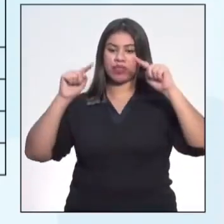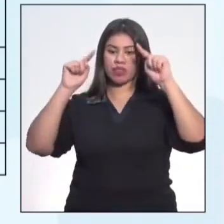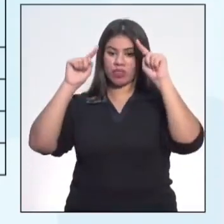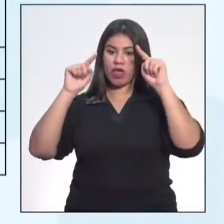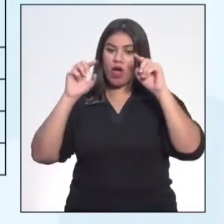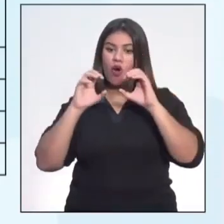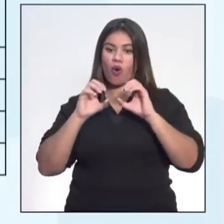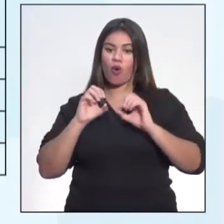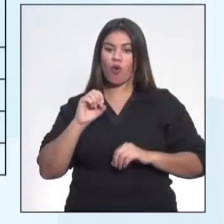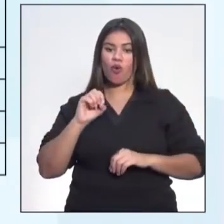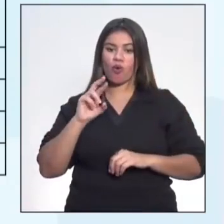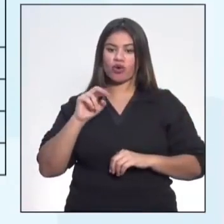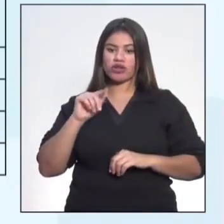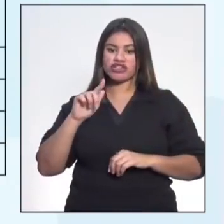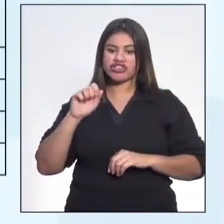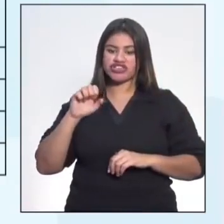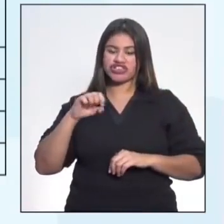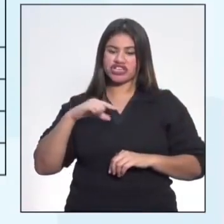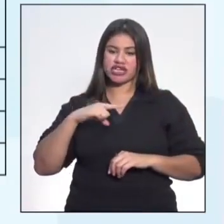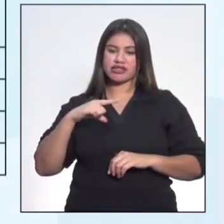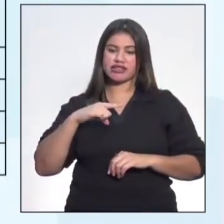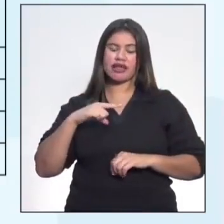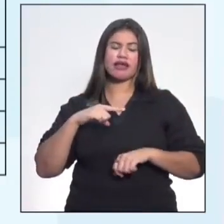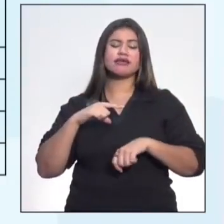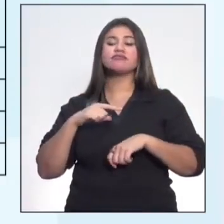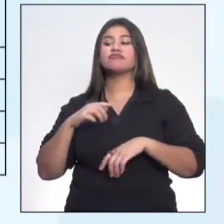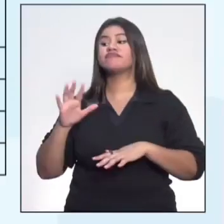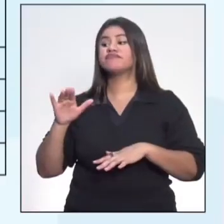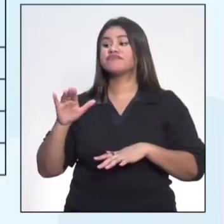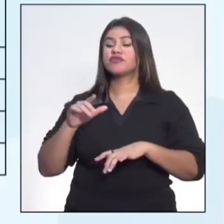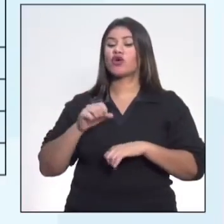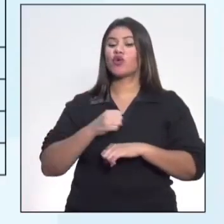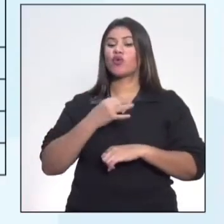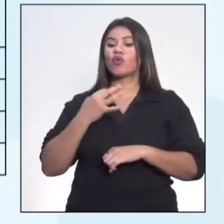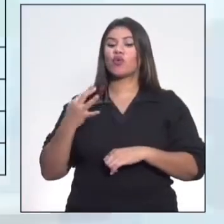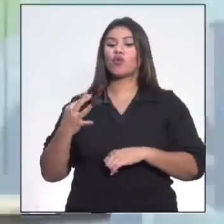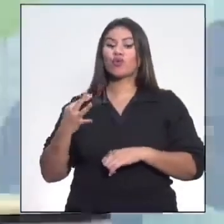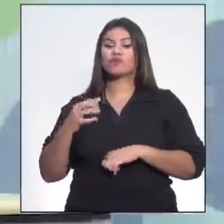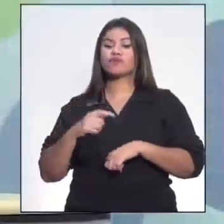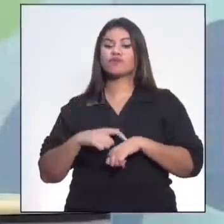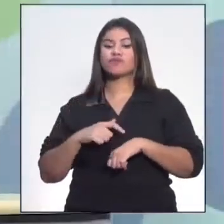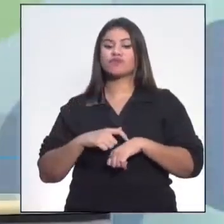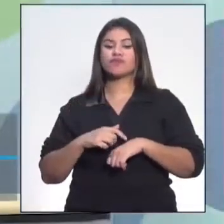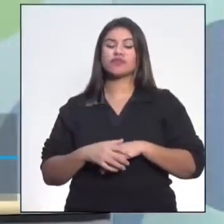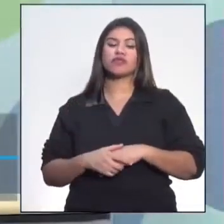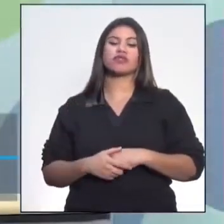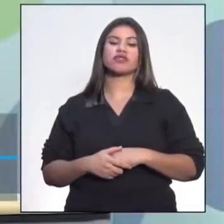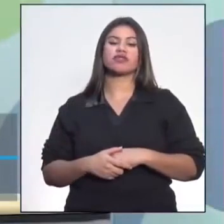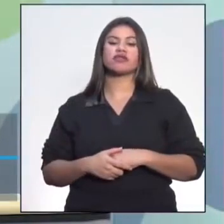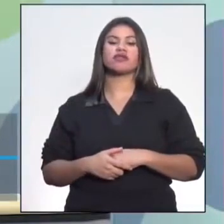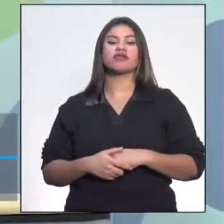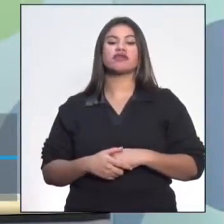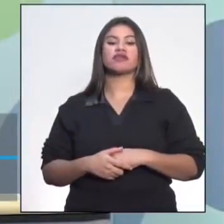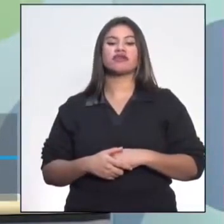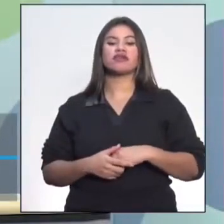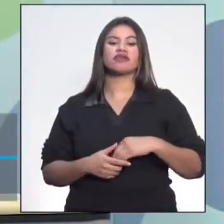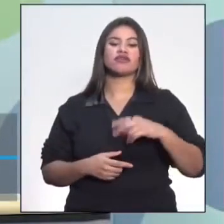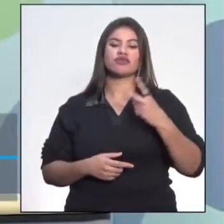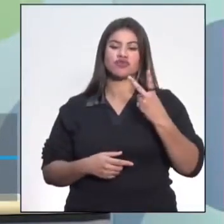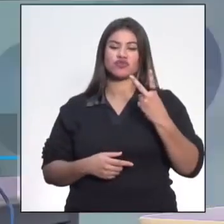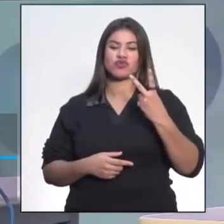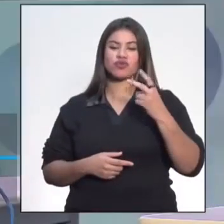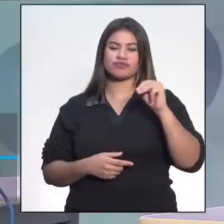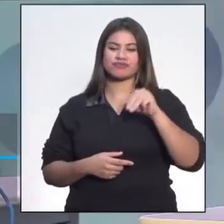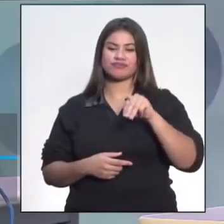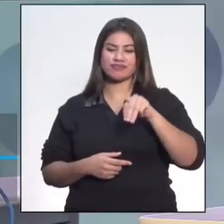não está na origem. É bem fácil. Professor Inês, quanto tempo a gente tem para essa atividade? Professora Roberta, nossos alunos têm